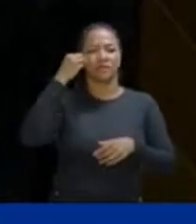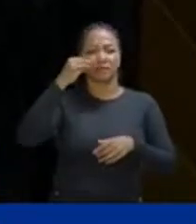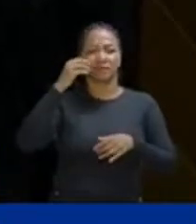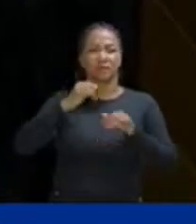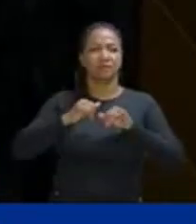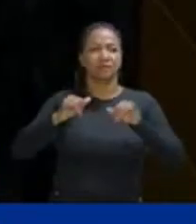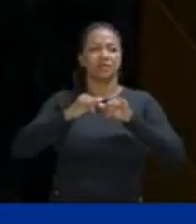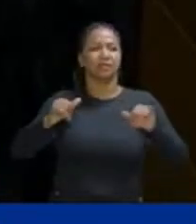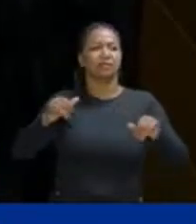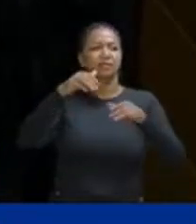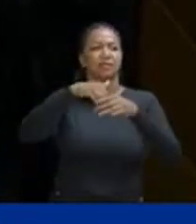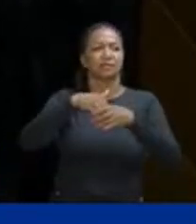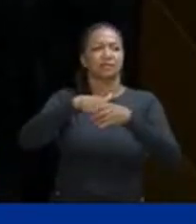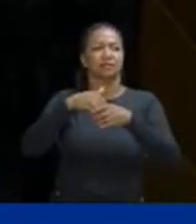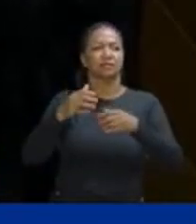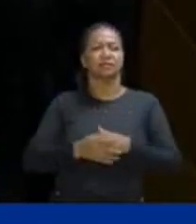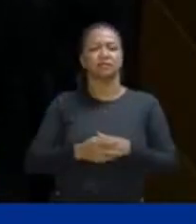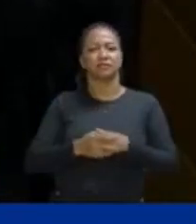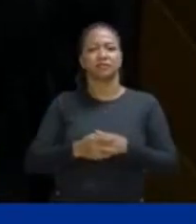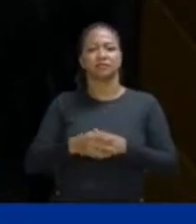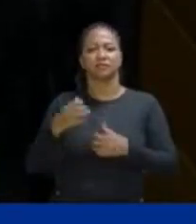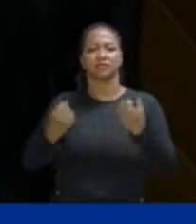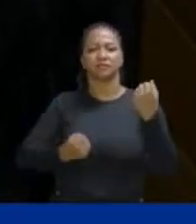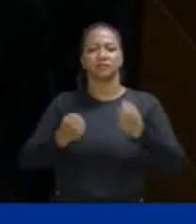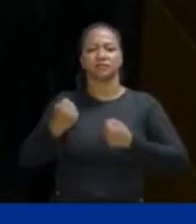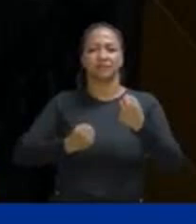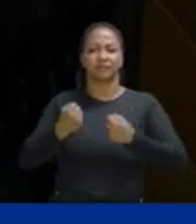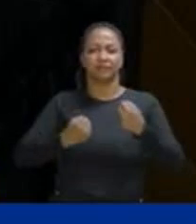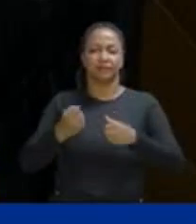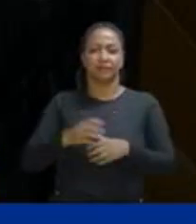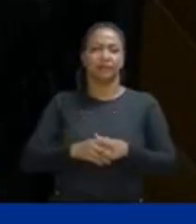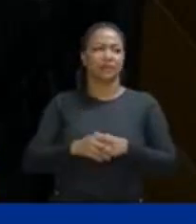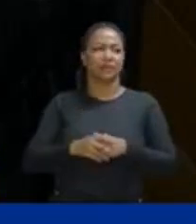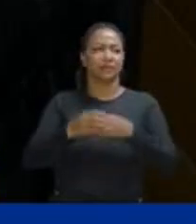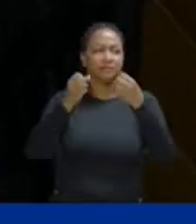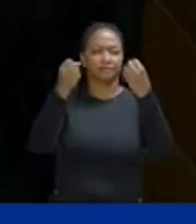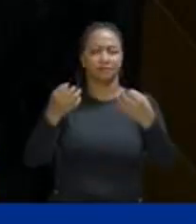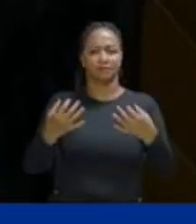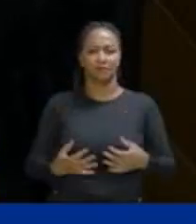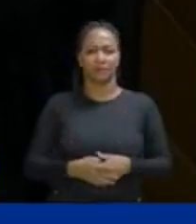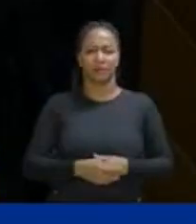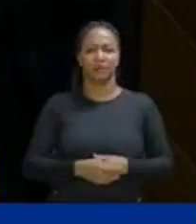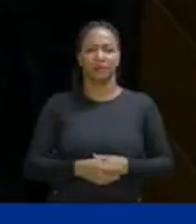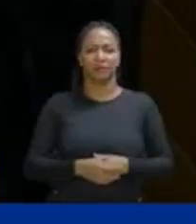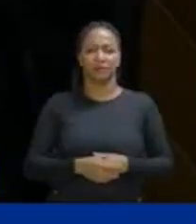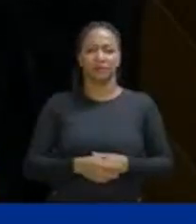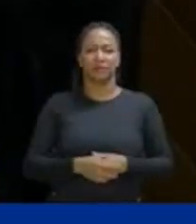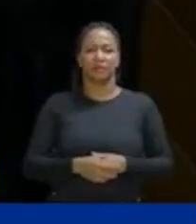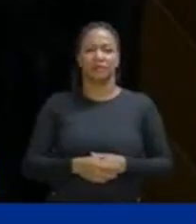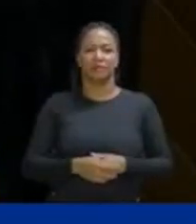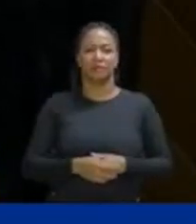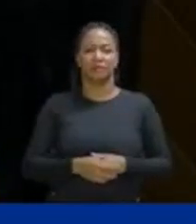propaganda eleitoral adesivada no carro mencionado,